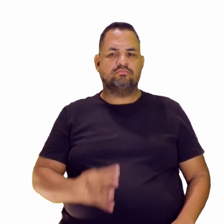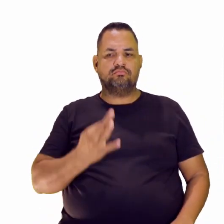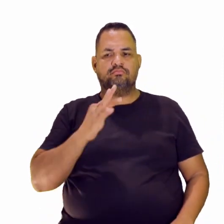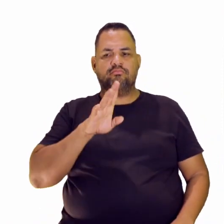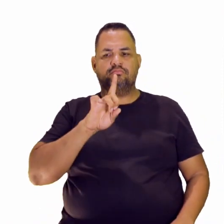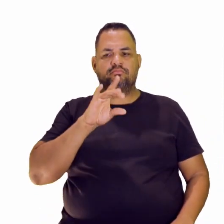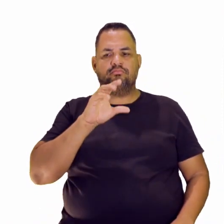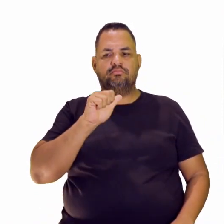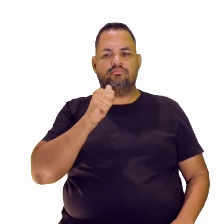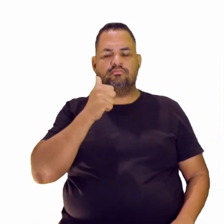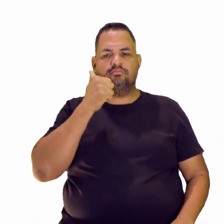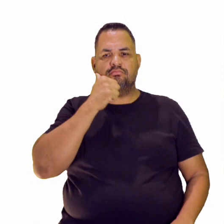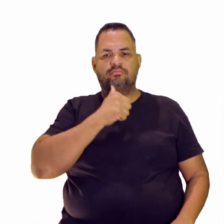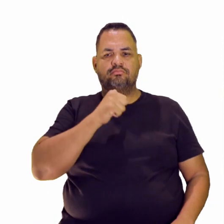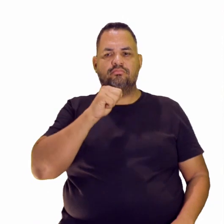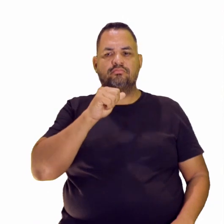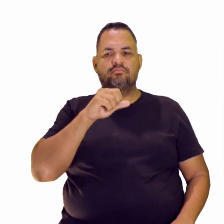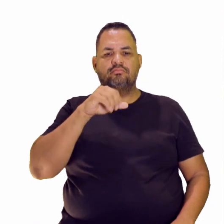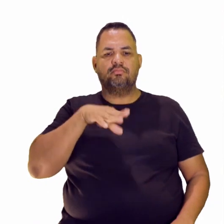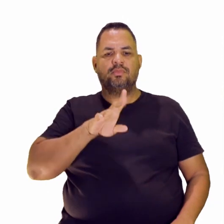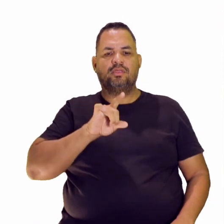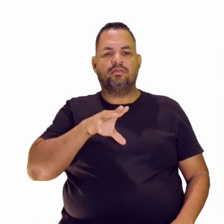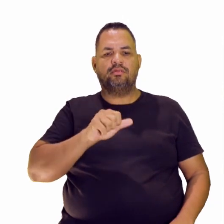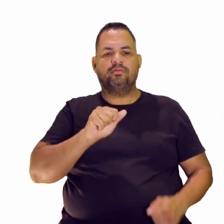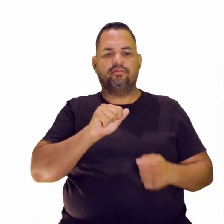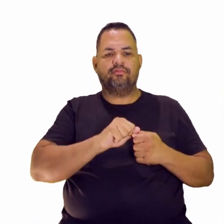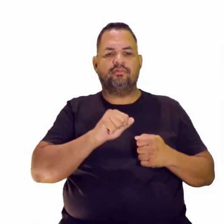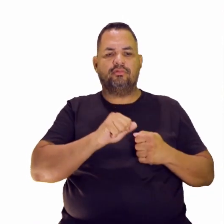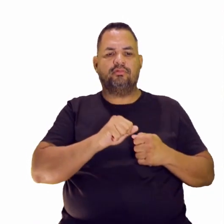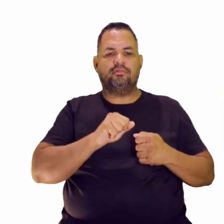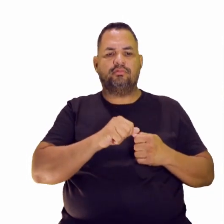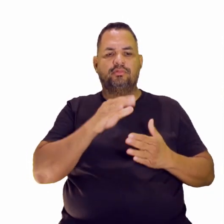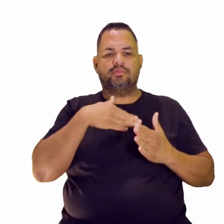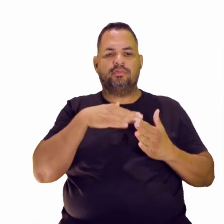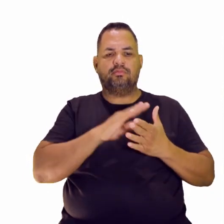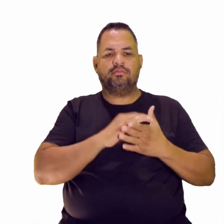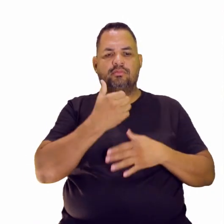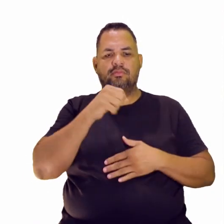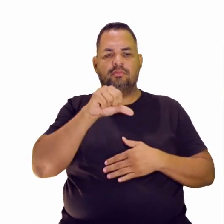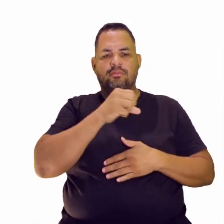Tarsila do Amaral, foi feito em 1933 já. Então, você está vendo aí,